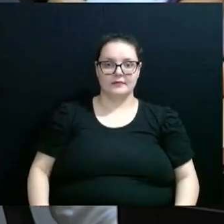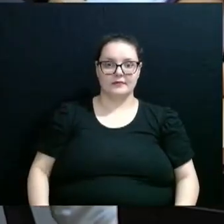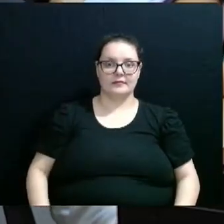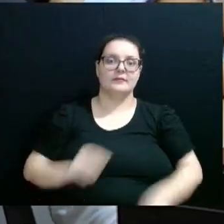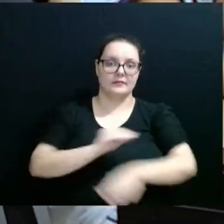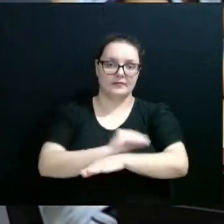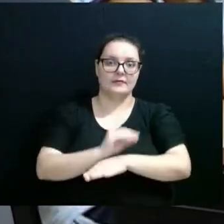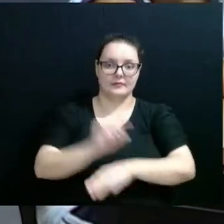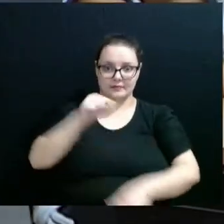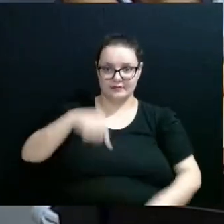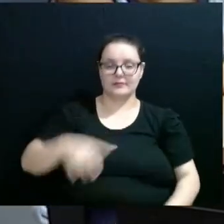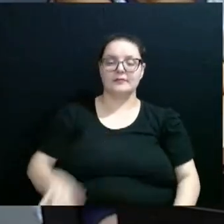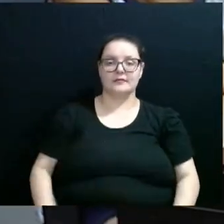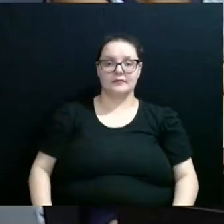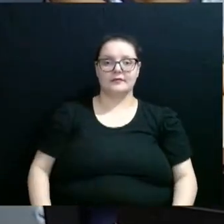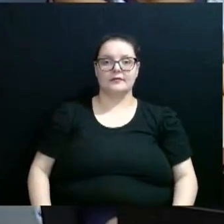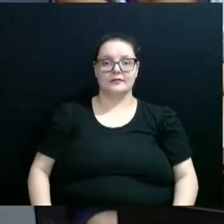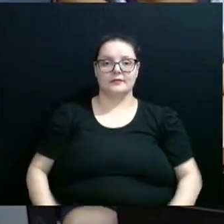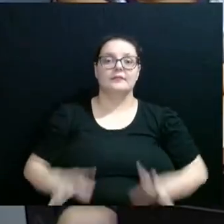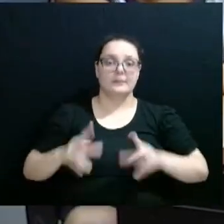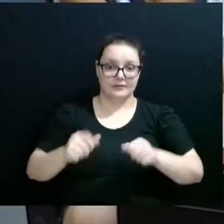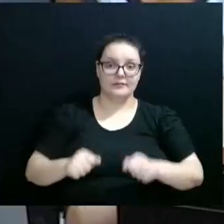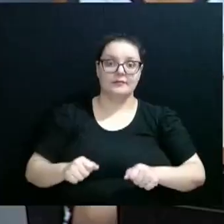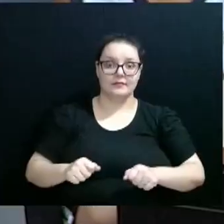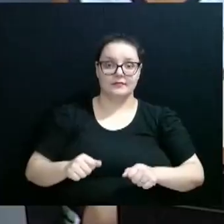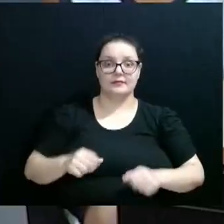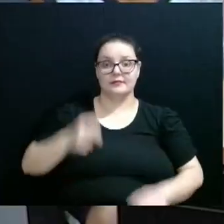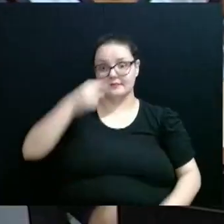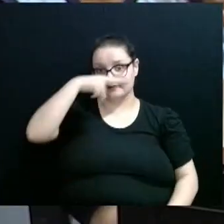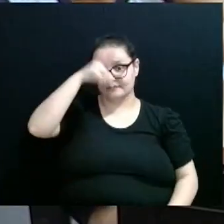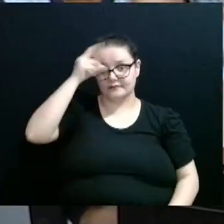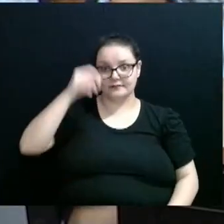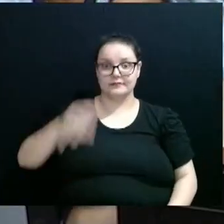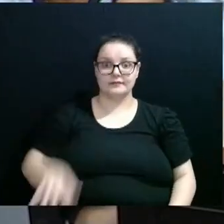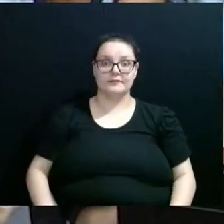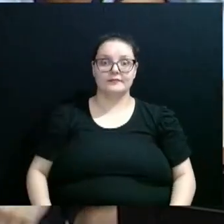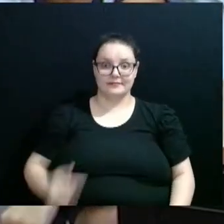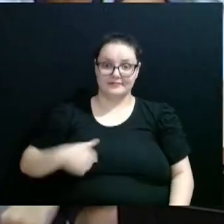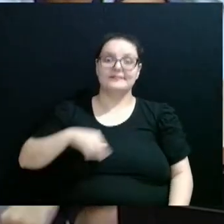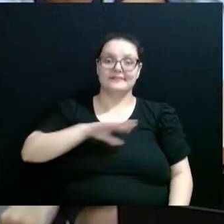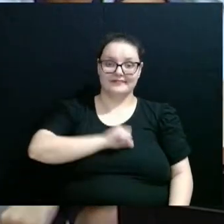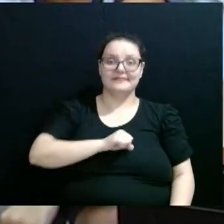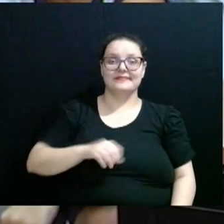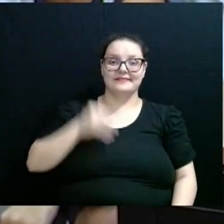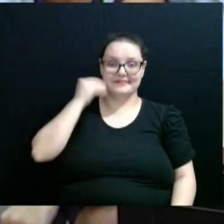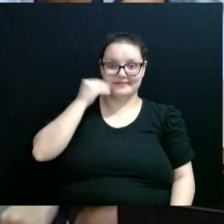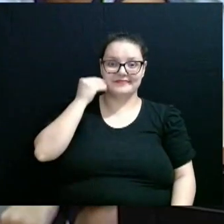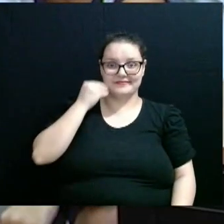é todo mundo, a prefeitura. E eu gostei da experiência.